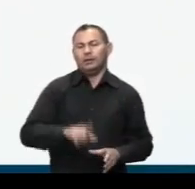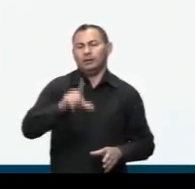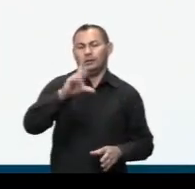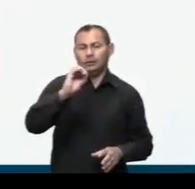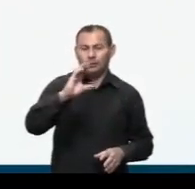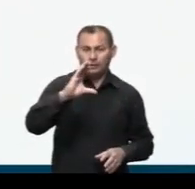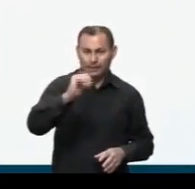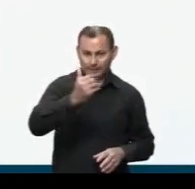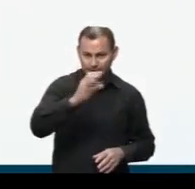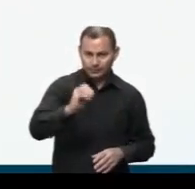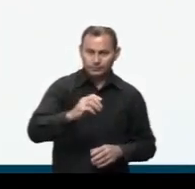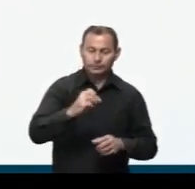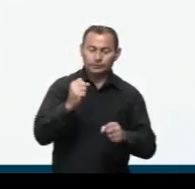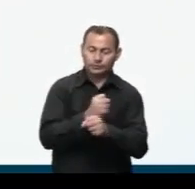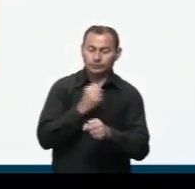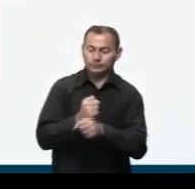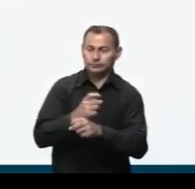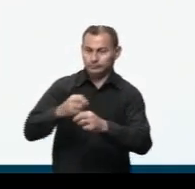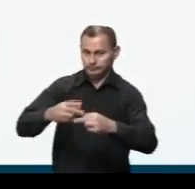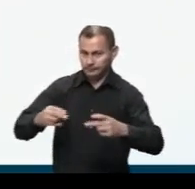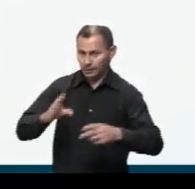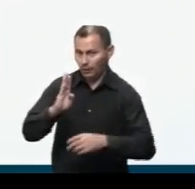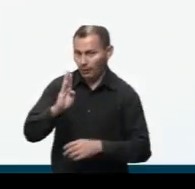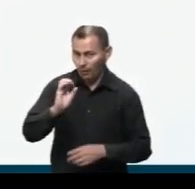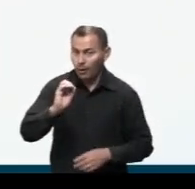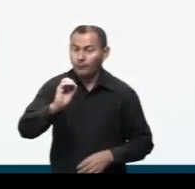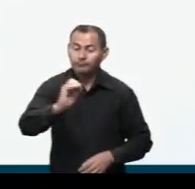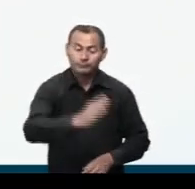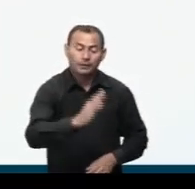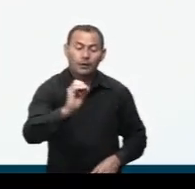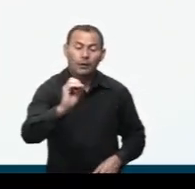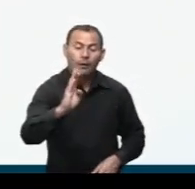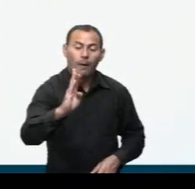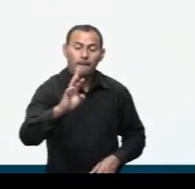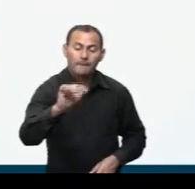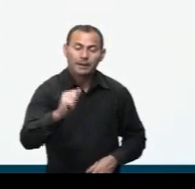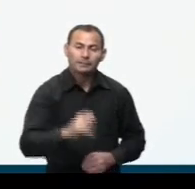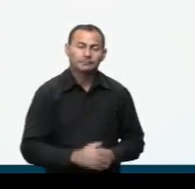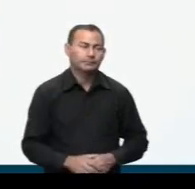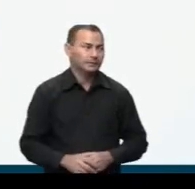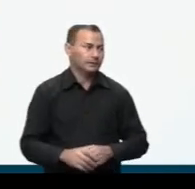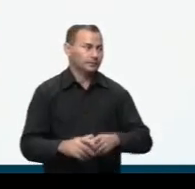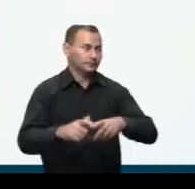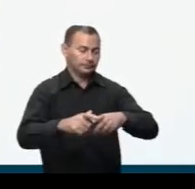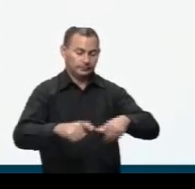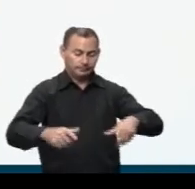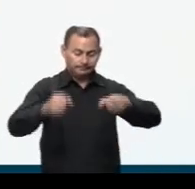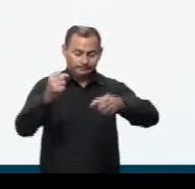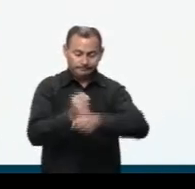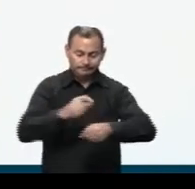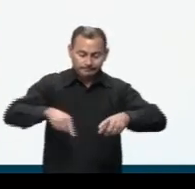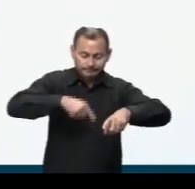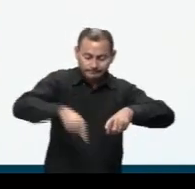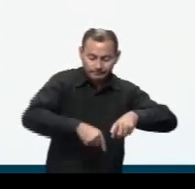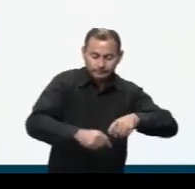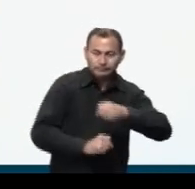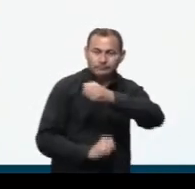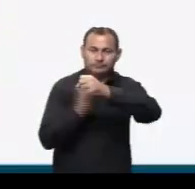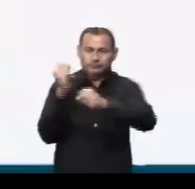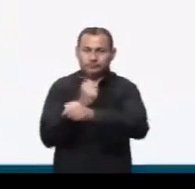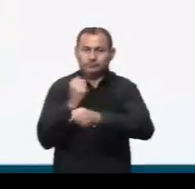obra. Nesse outro caso aqui, a gente tinha uma sapata para fazer uma